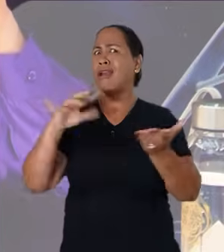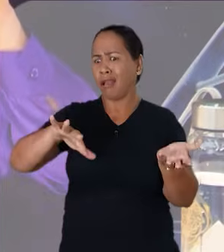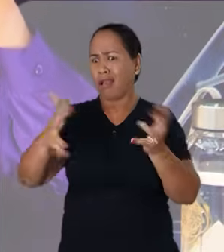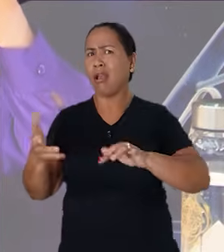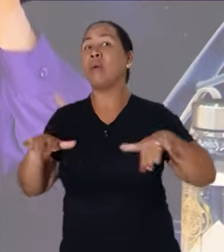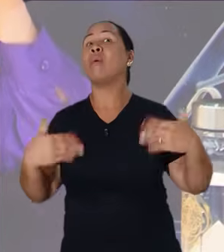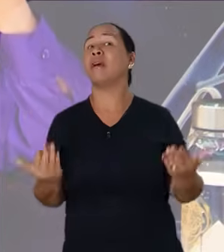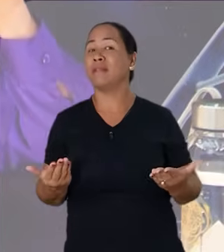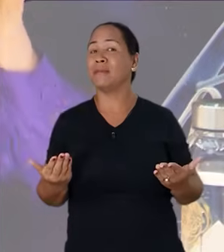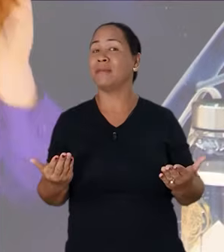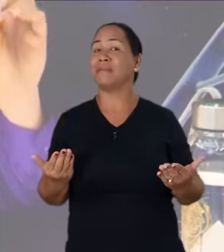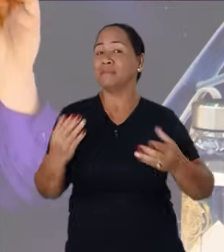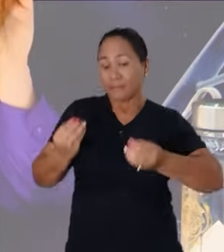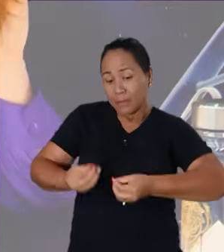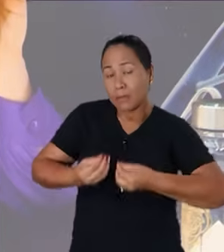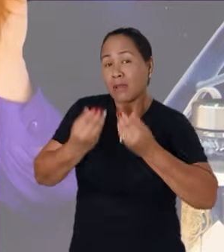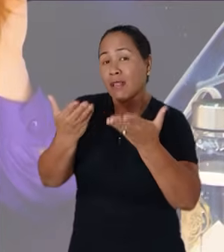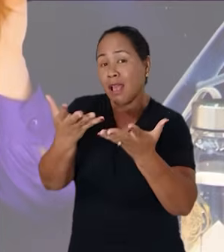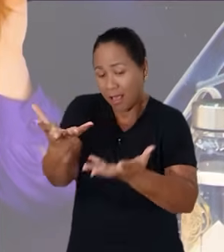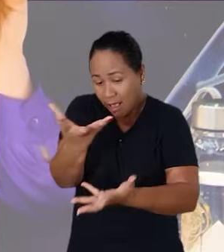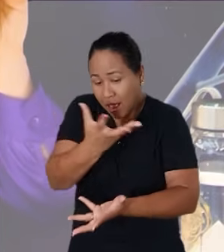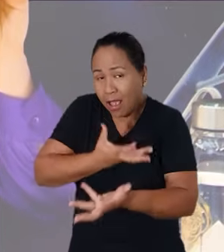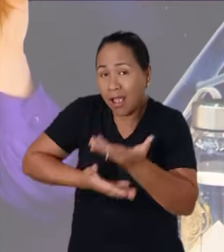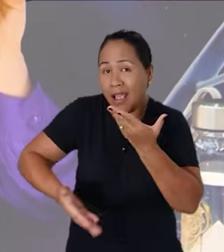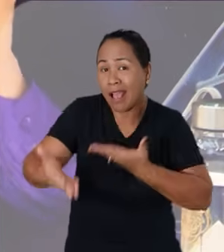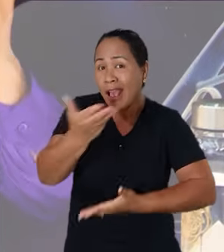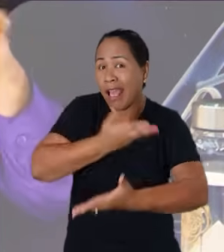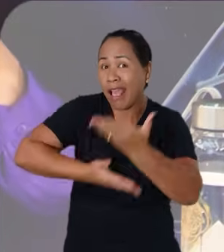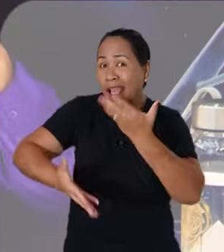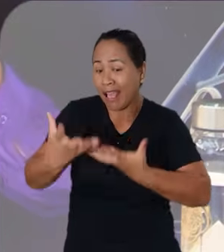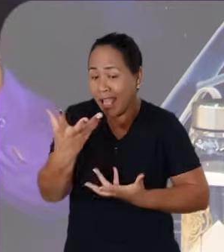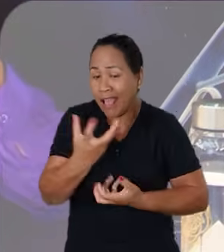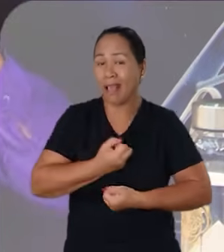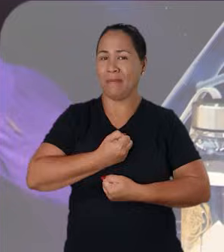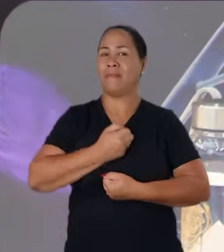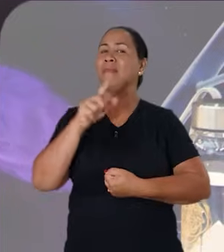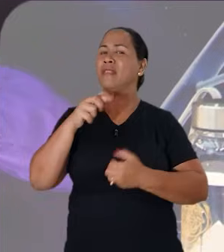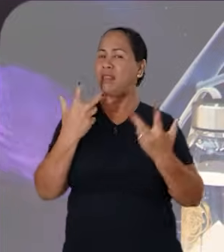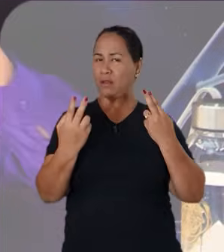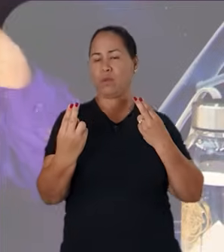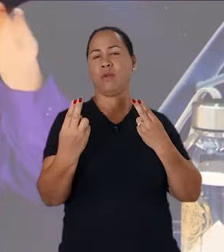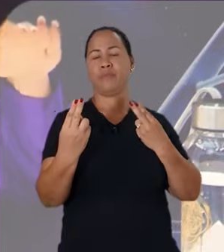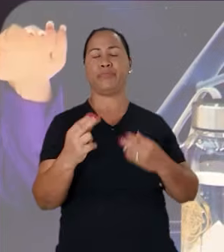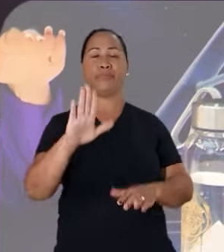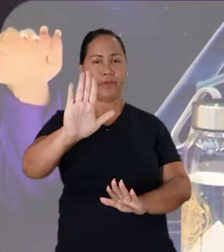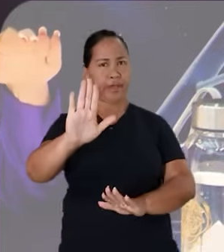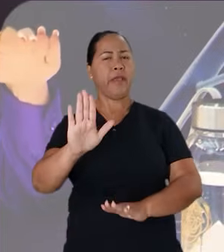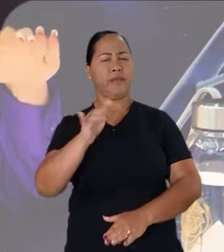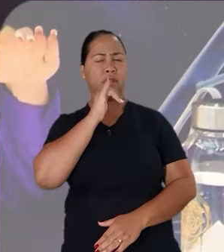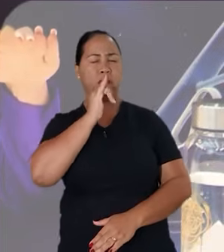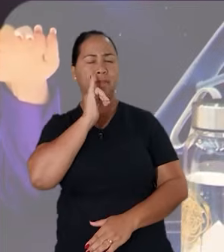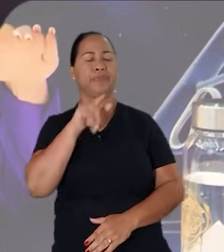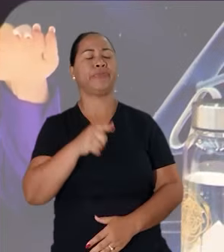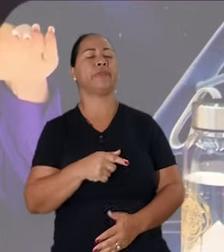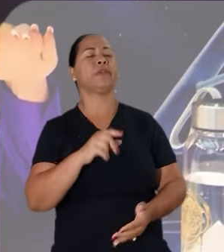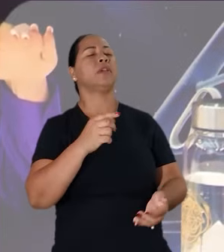abundância só acontece quando dar e receber for a mesma coisa.